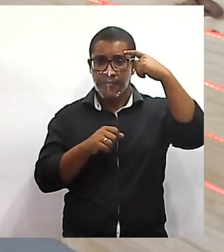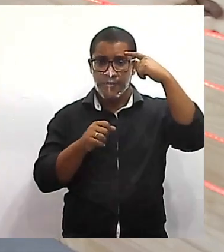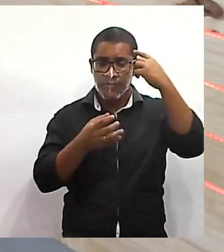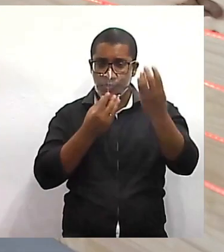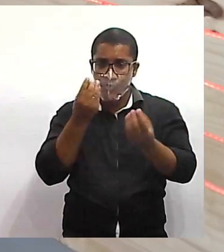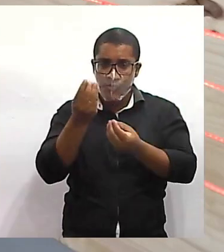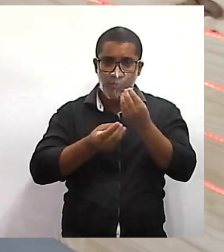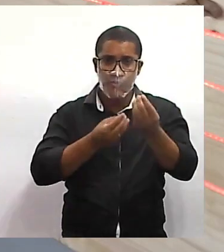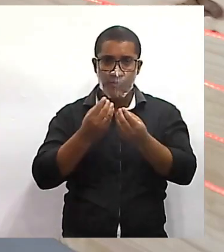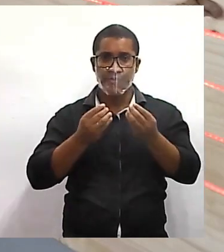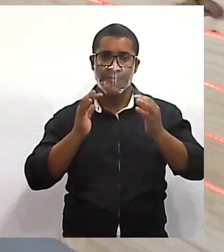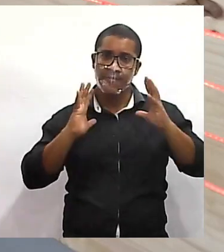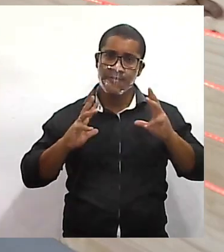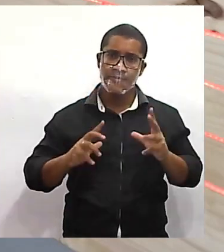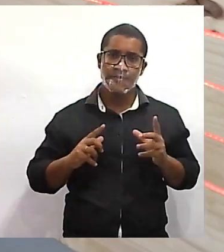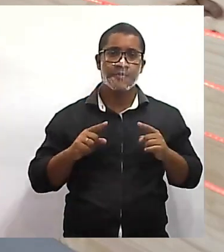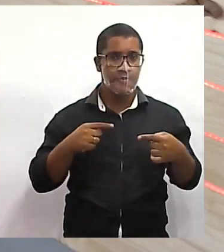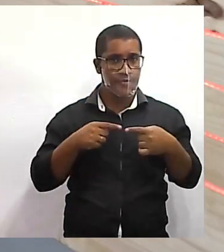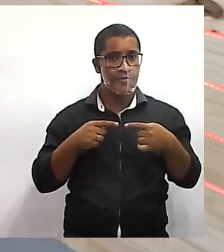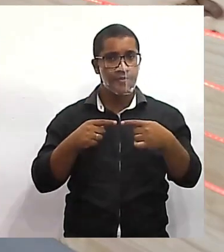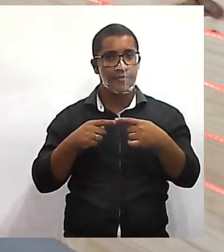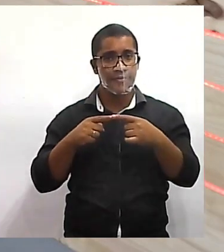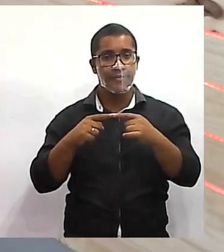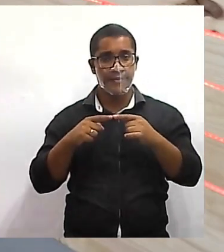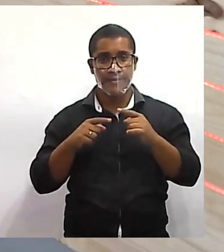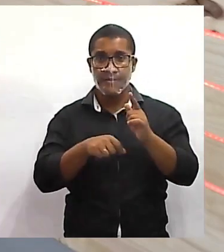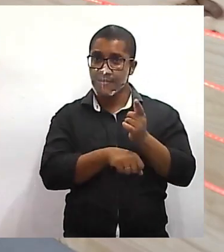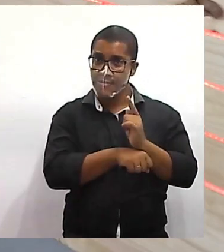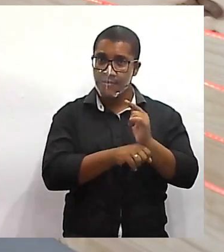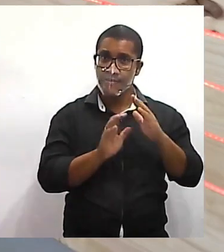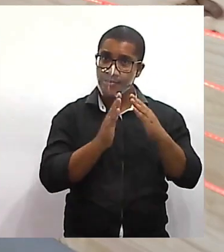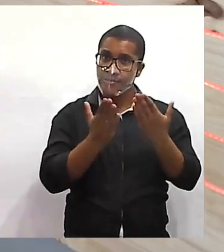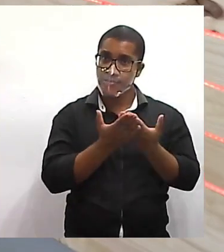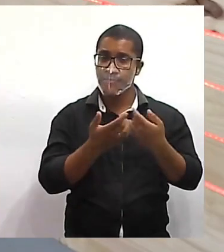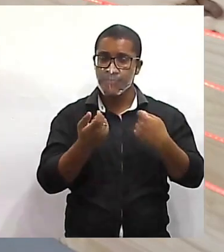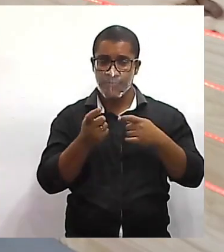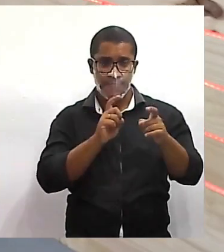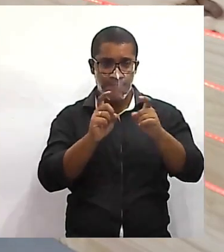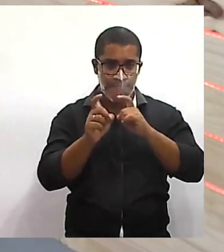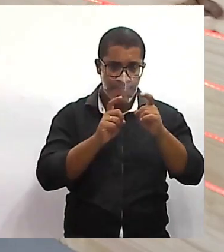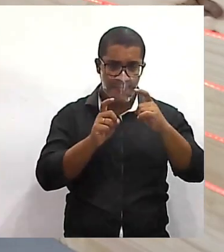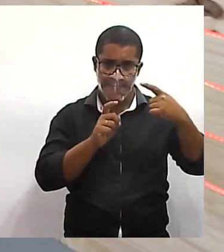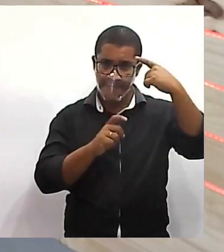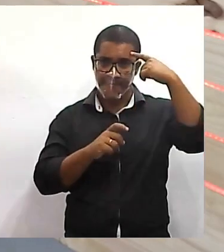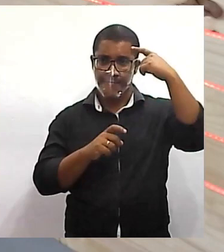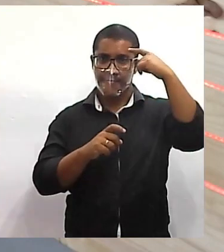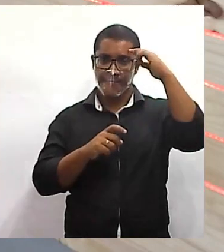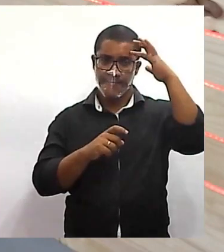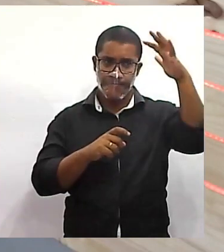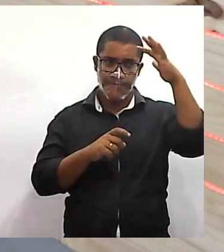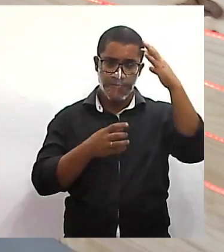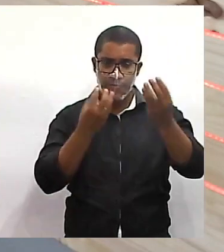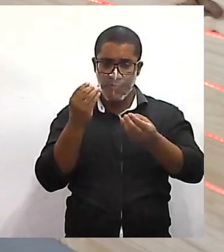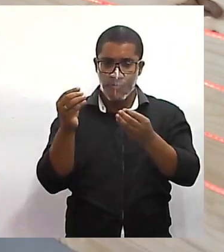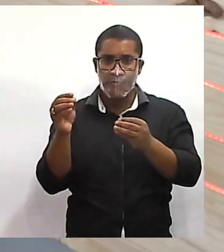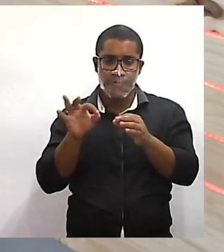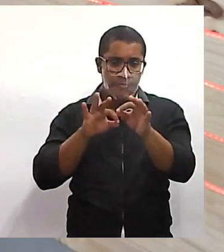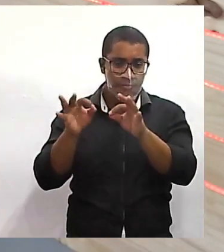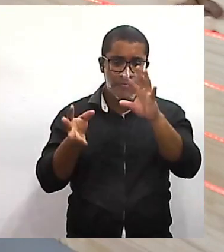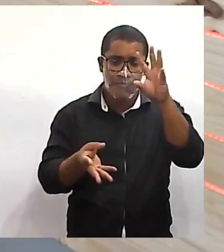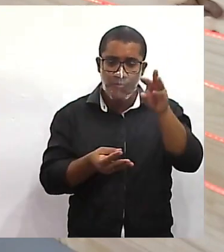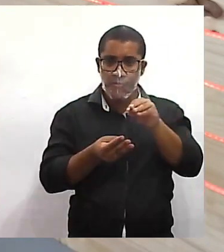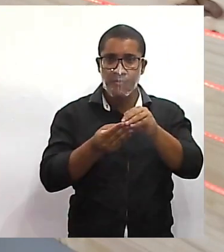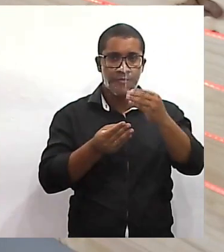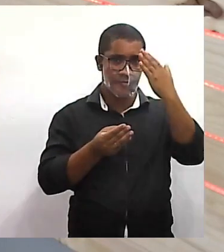parte da gestão escolar e a gente precisa estar em diálogo constante com isso, né, Márcia? É importante, sim, enfatizar esses